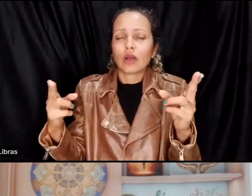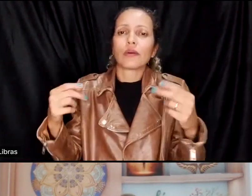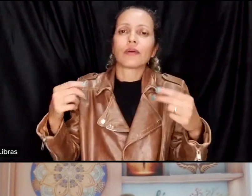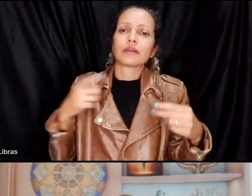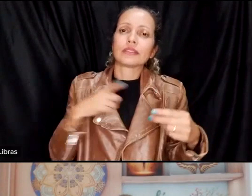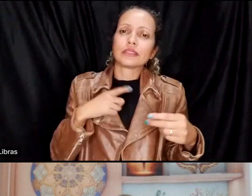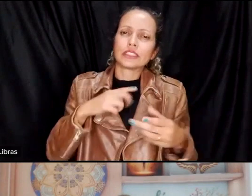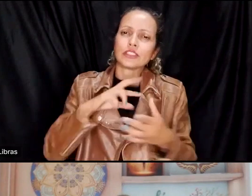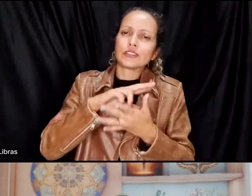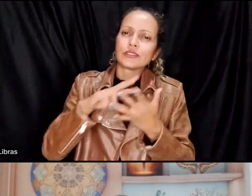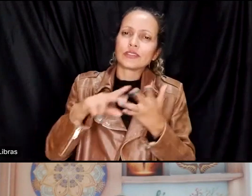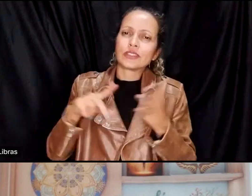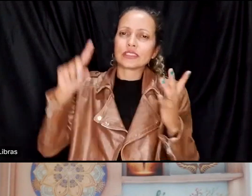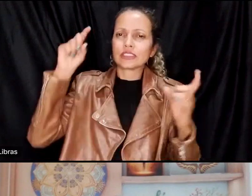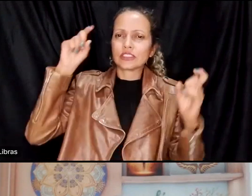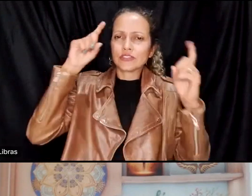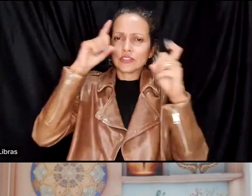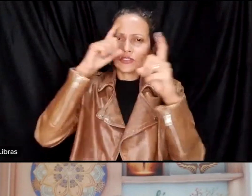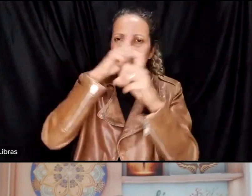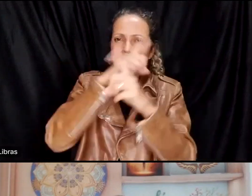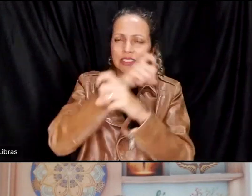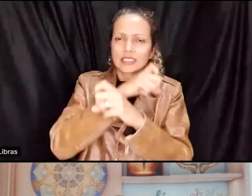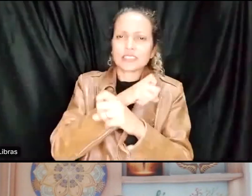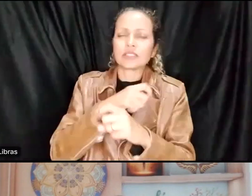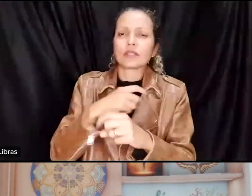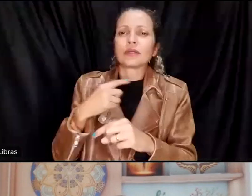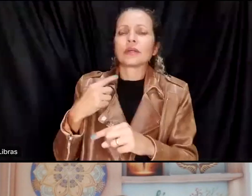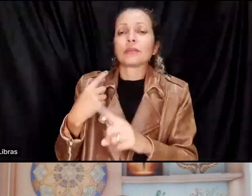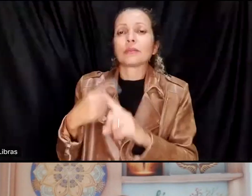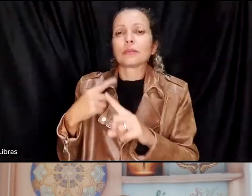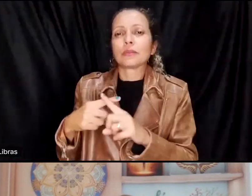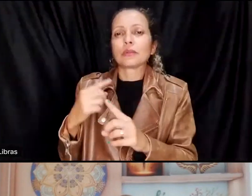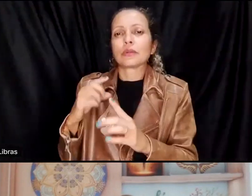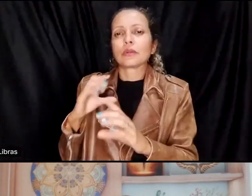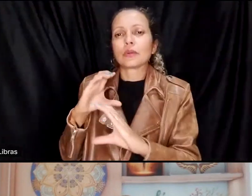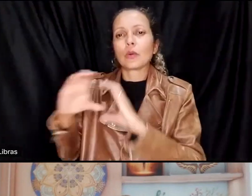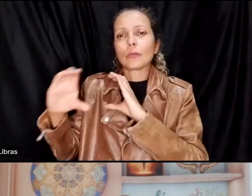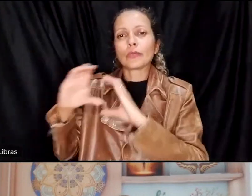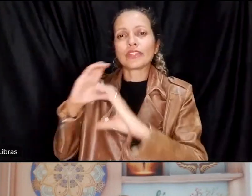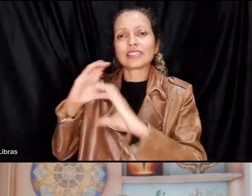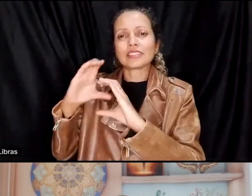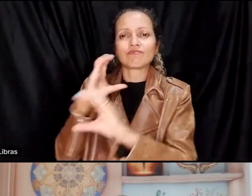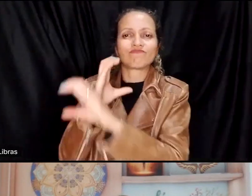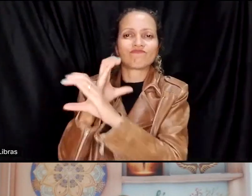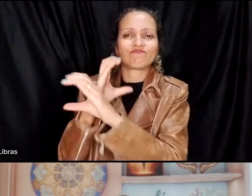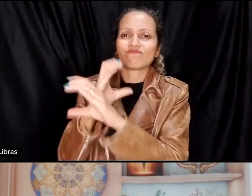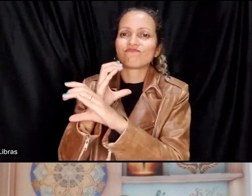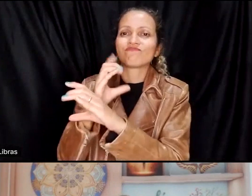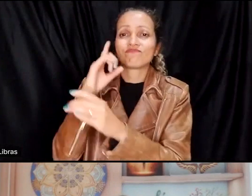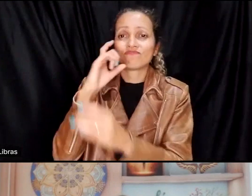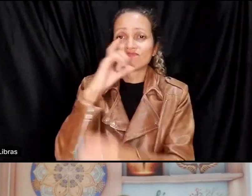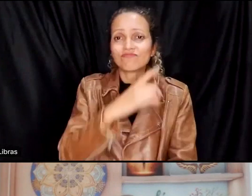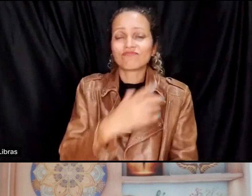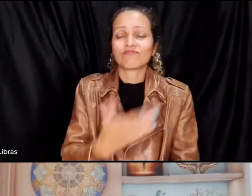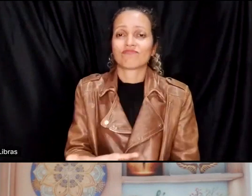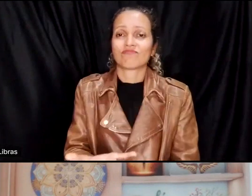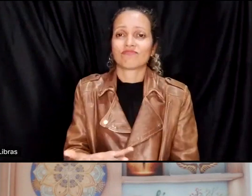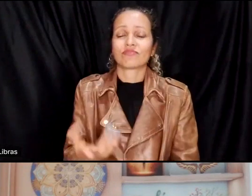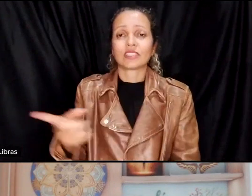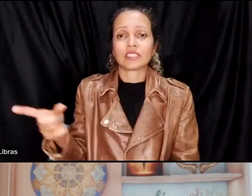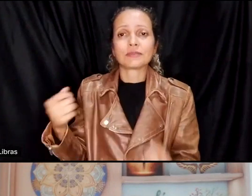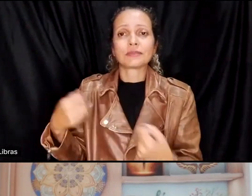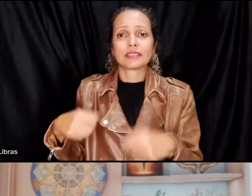de comunicação. Como eu estava falando, eu vou voltar nesse assunto, mas eu falo assim, as três pós